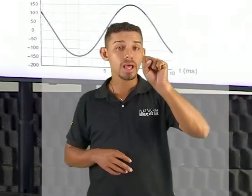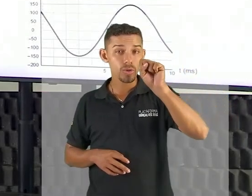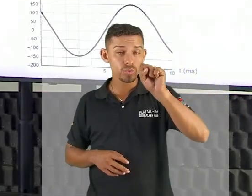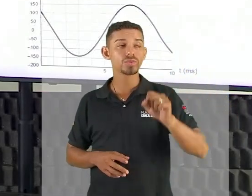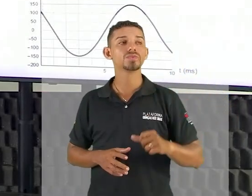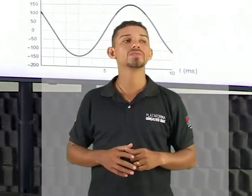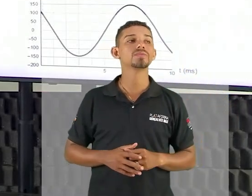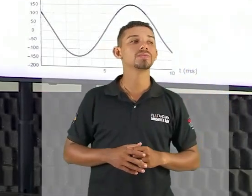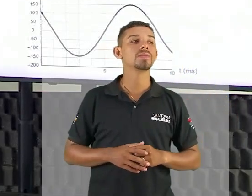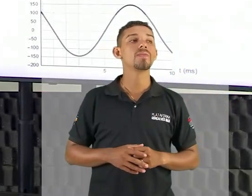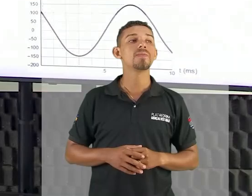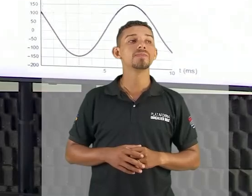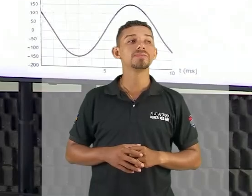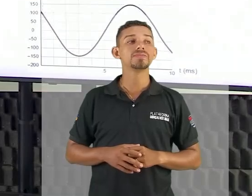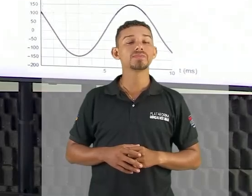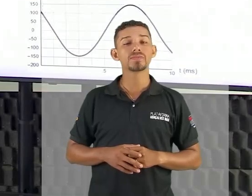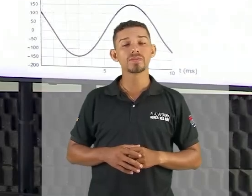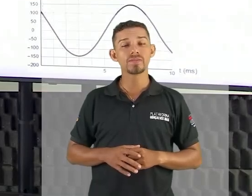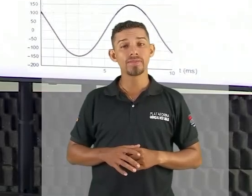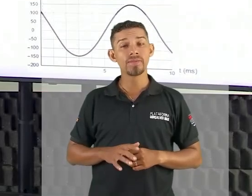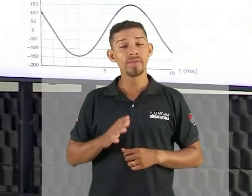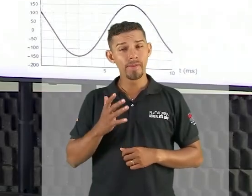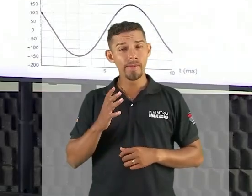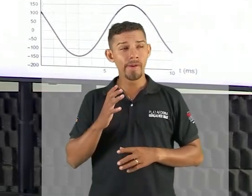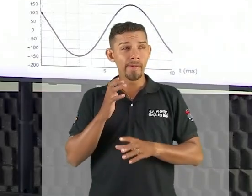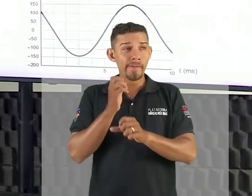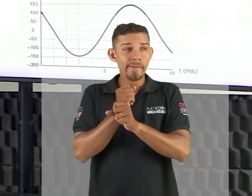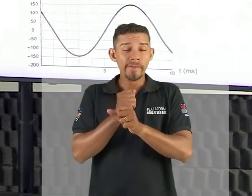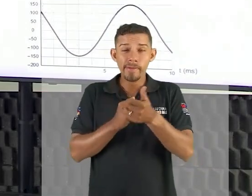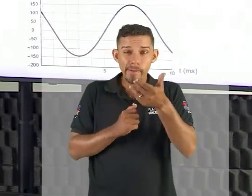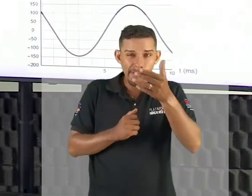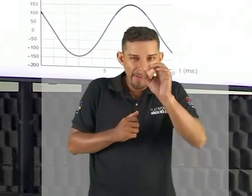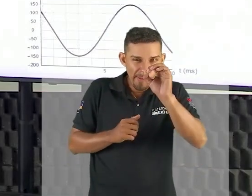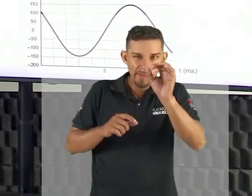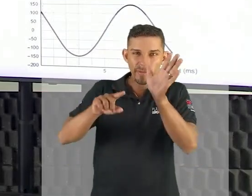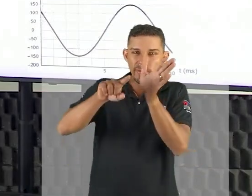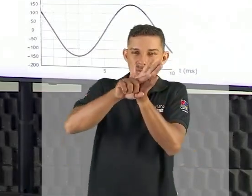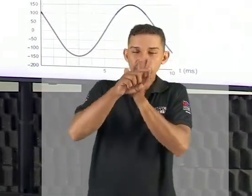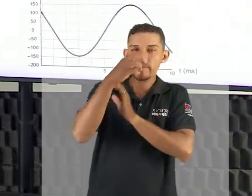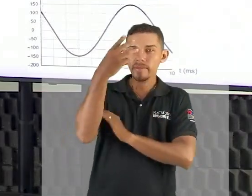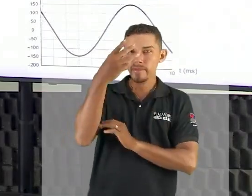minhas amigas ele vale equivale 10 elev -3